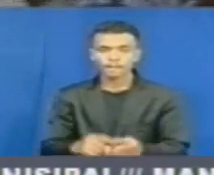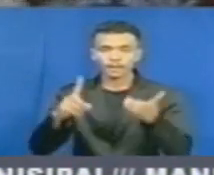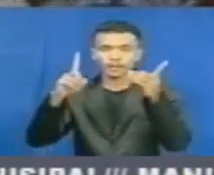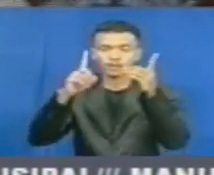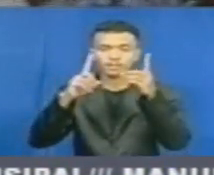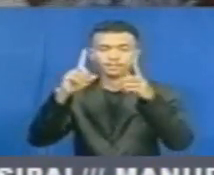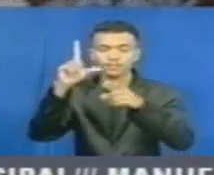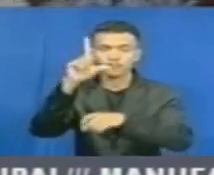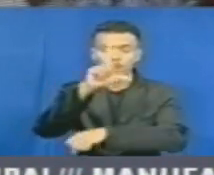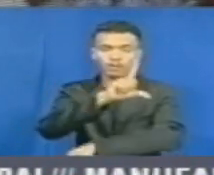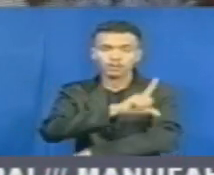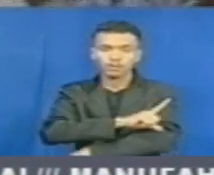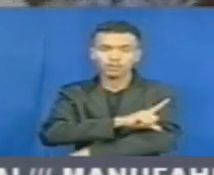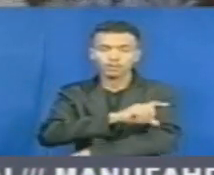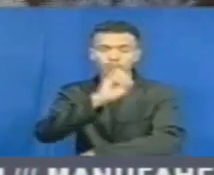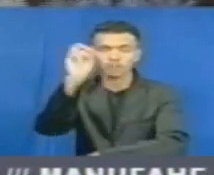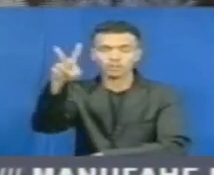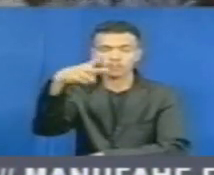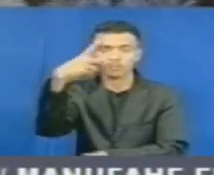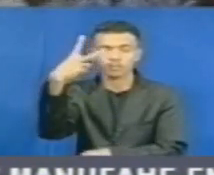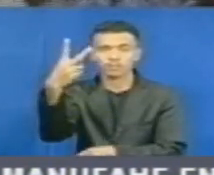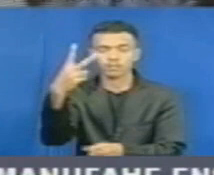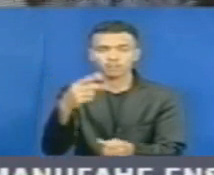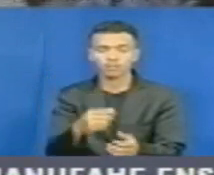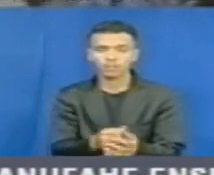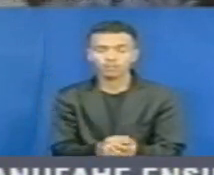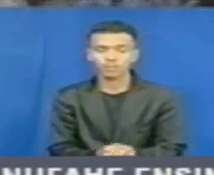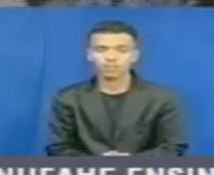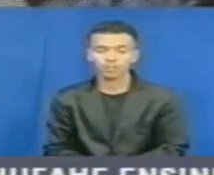sanulu racing rua